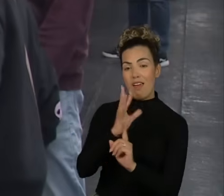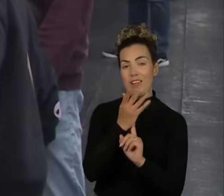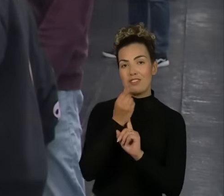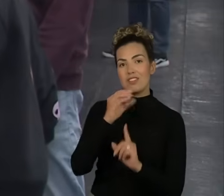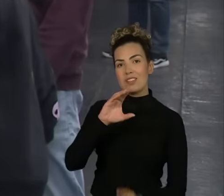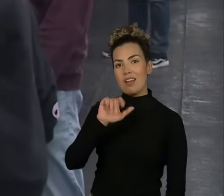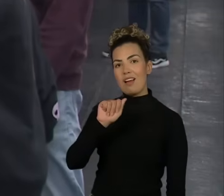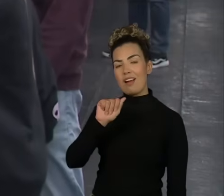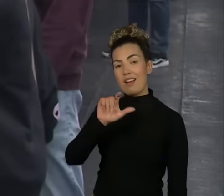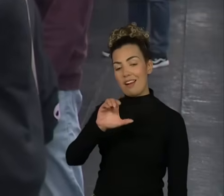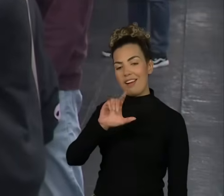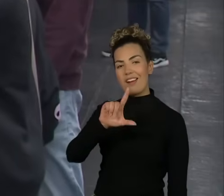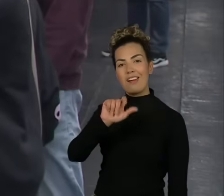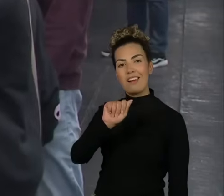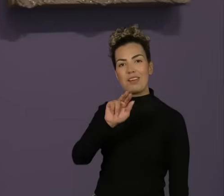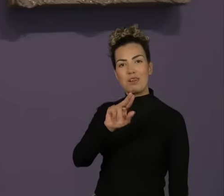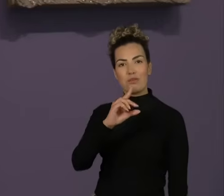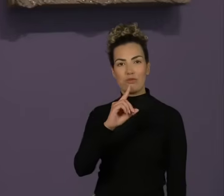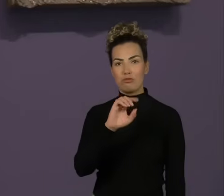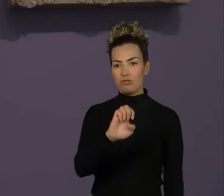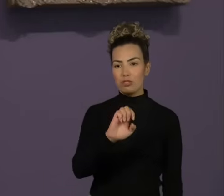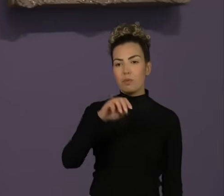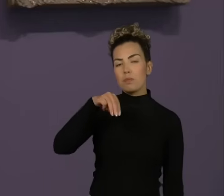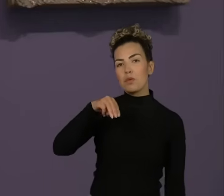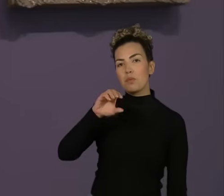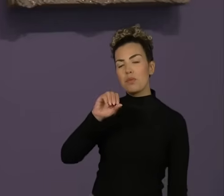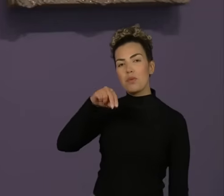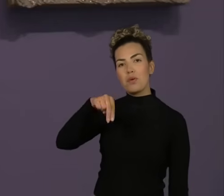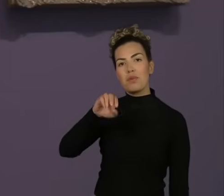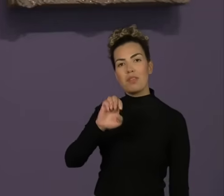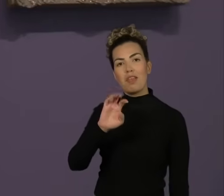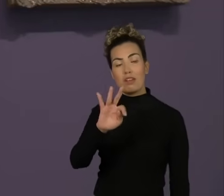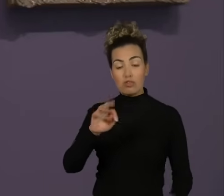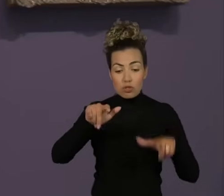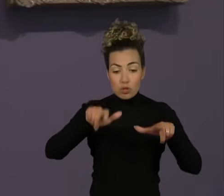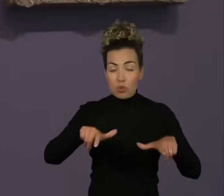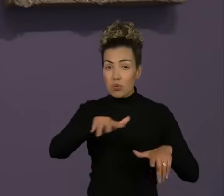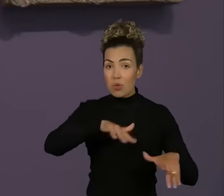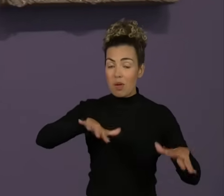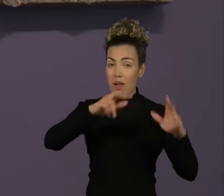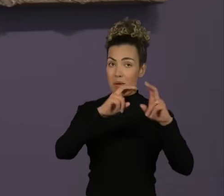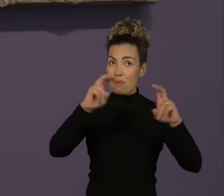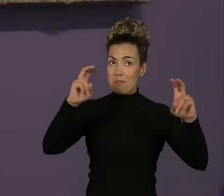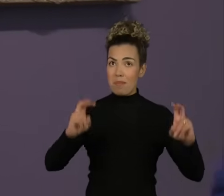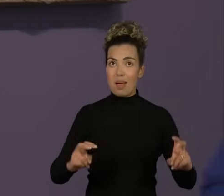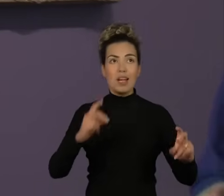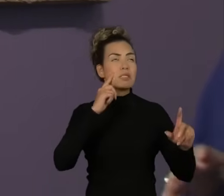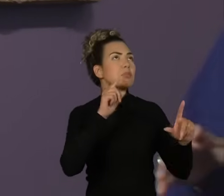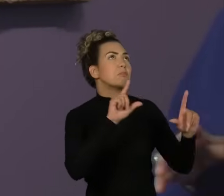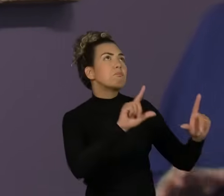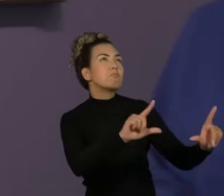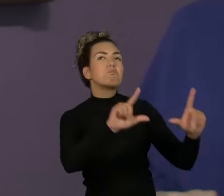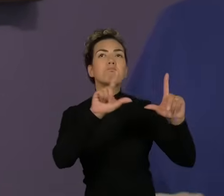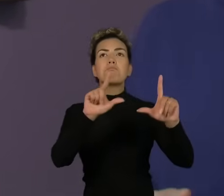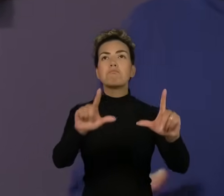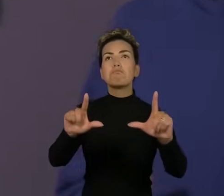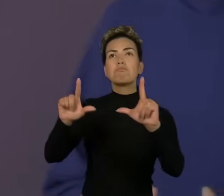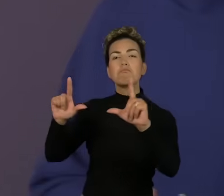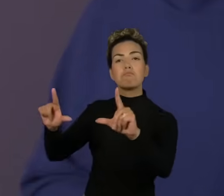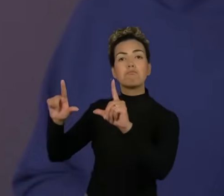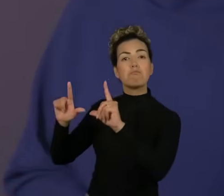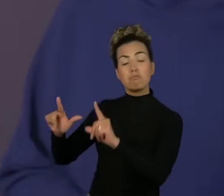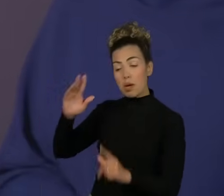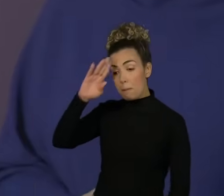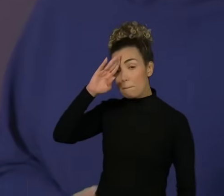na capital paulista. Captar momentos ao ar livre de cenas do cotidiano foi o maior foco